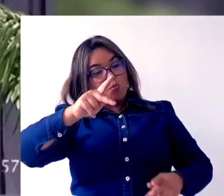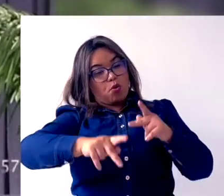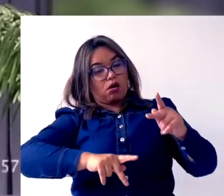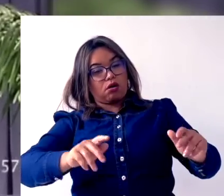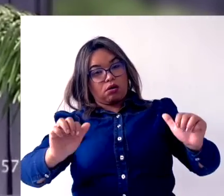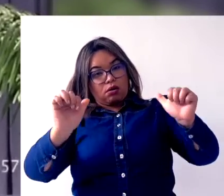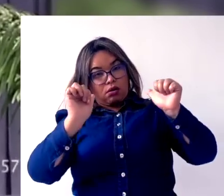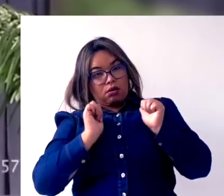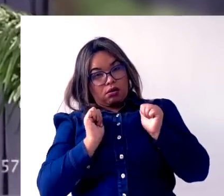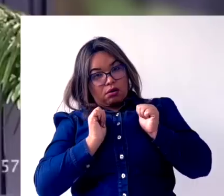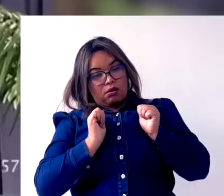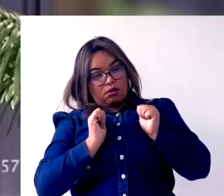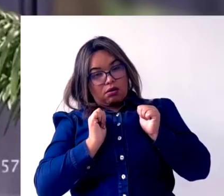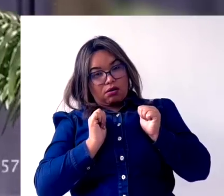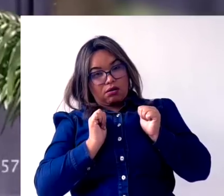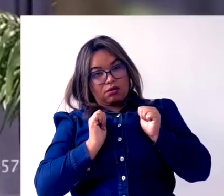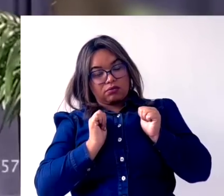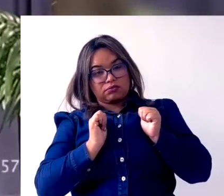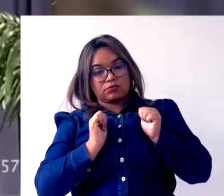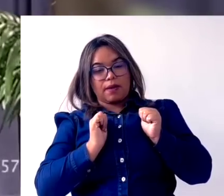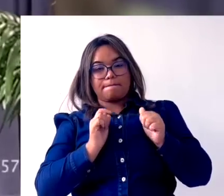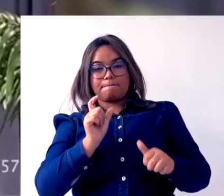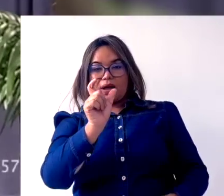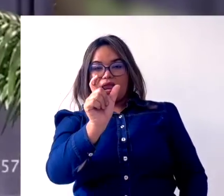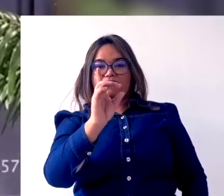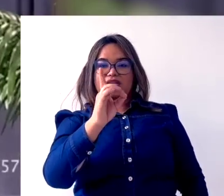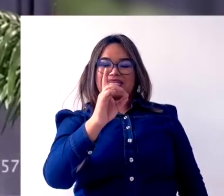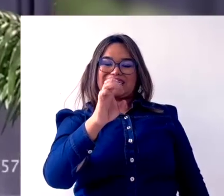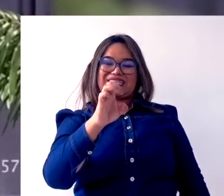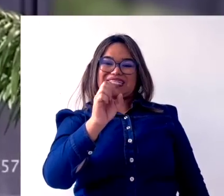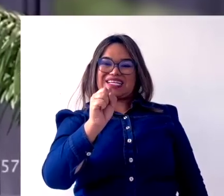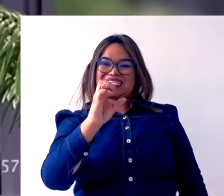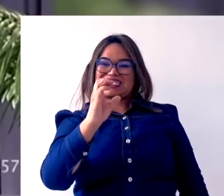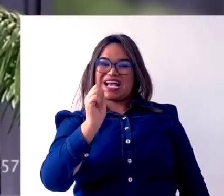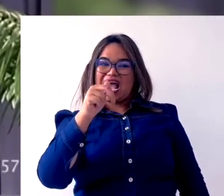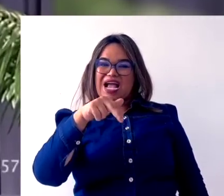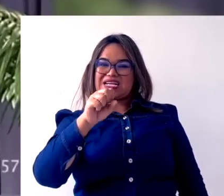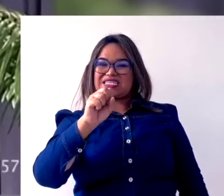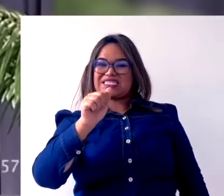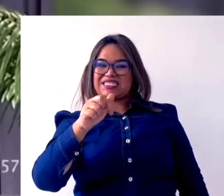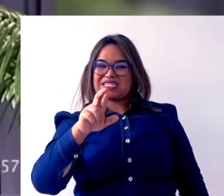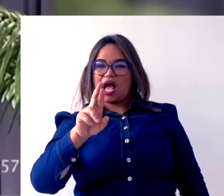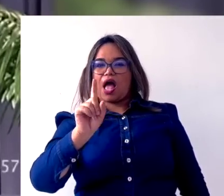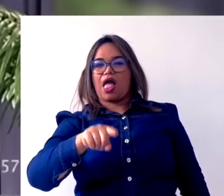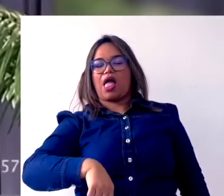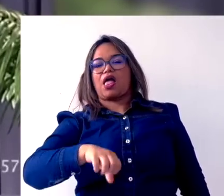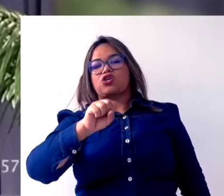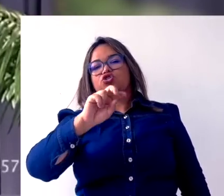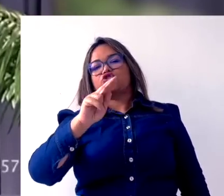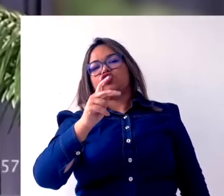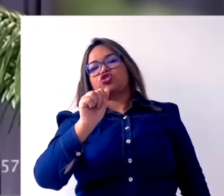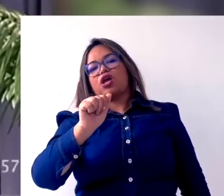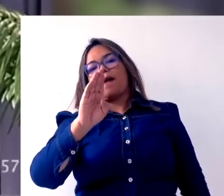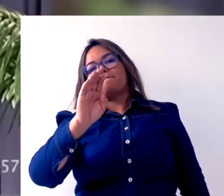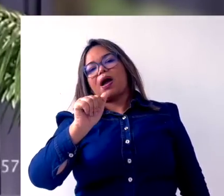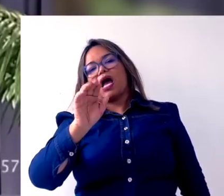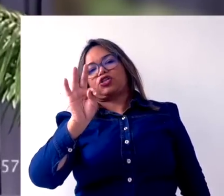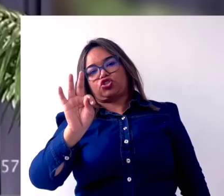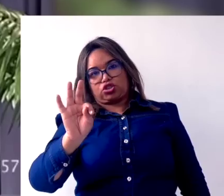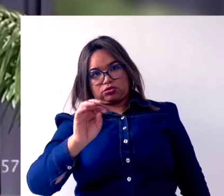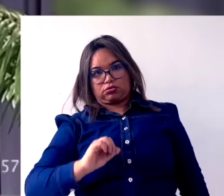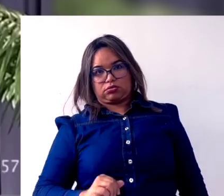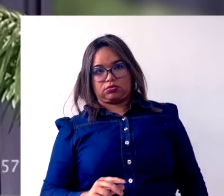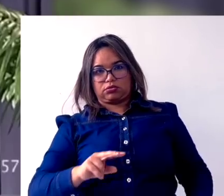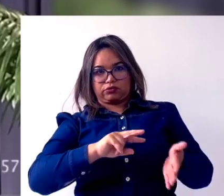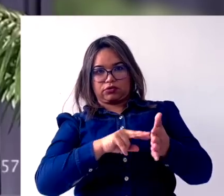que é usada ali no Velho Testamento é a palavra Shabat. Você deve obrigar o povo a descansar, Shabat.